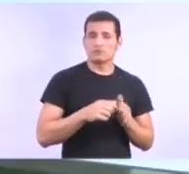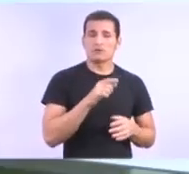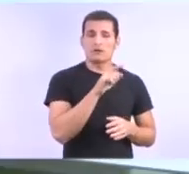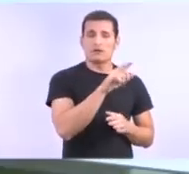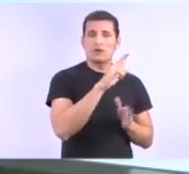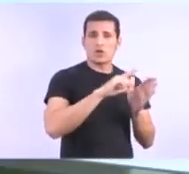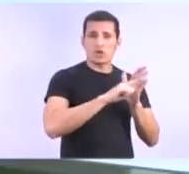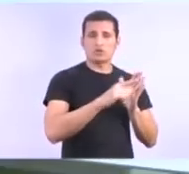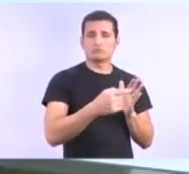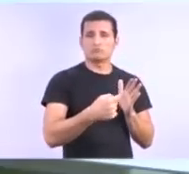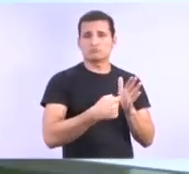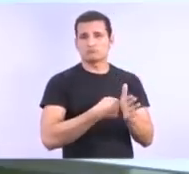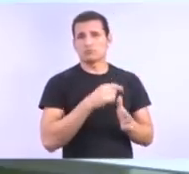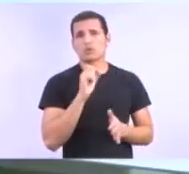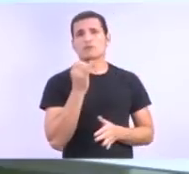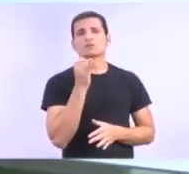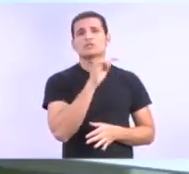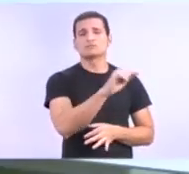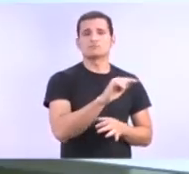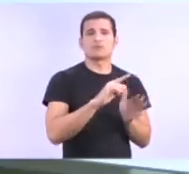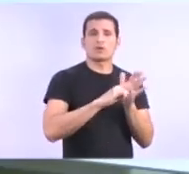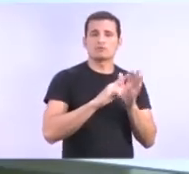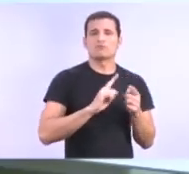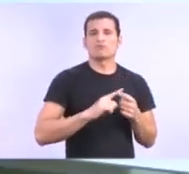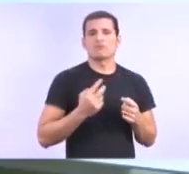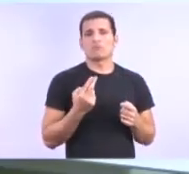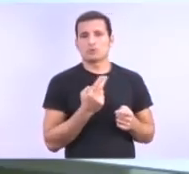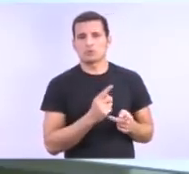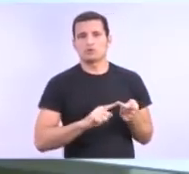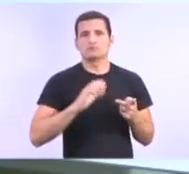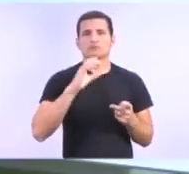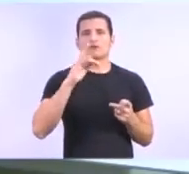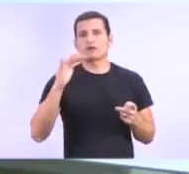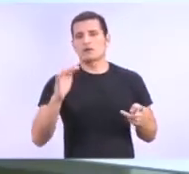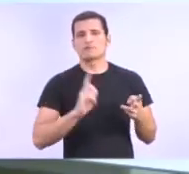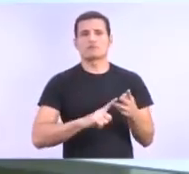para a loja? O meu nome, meu CPF, meu endereço, a minha